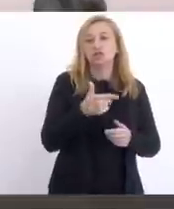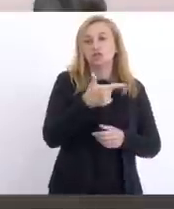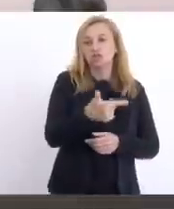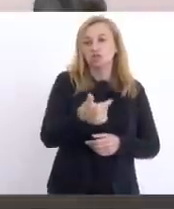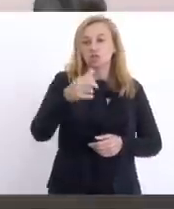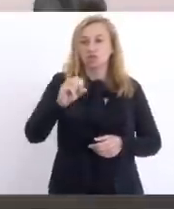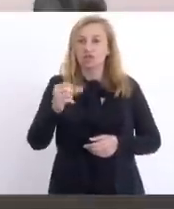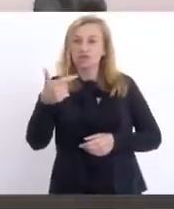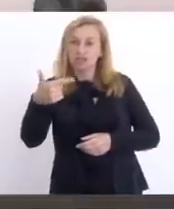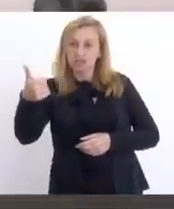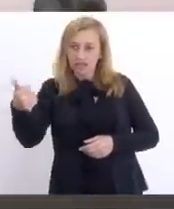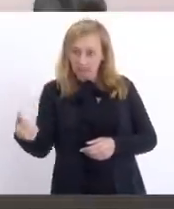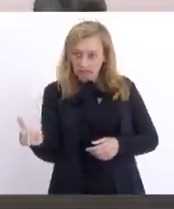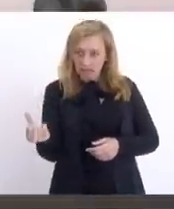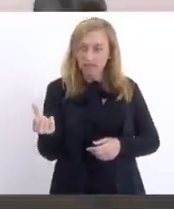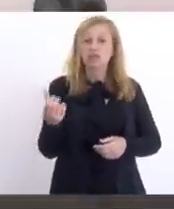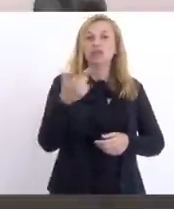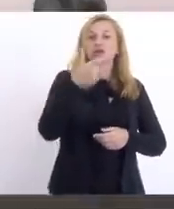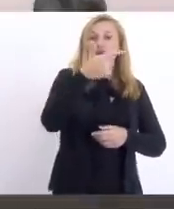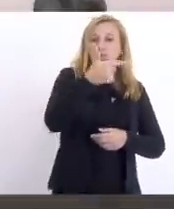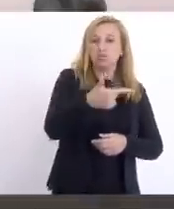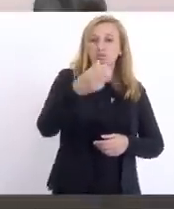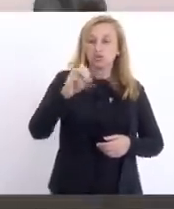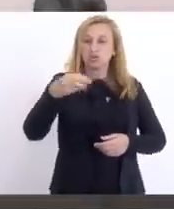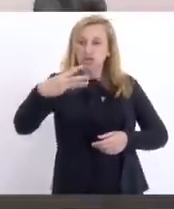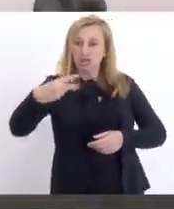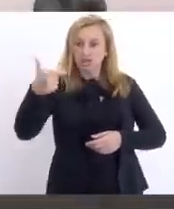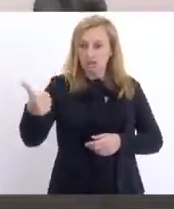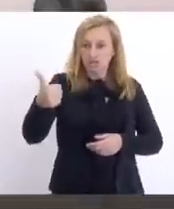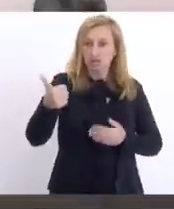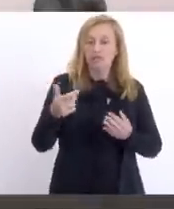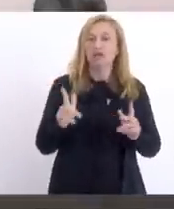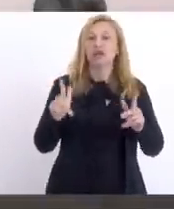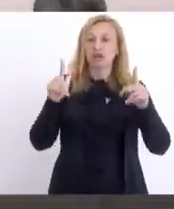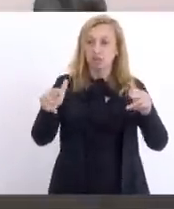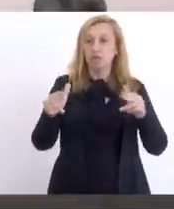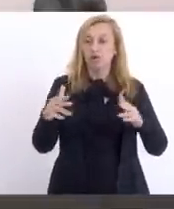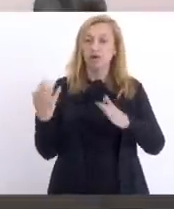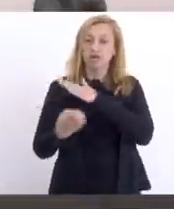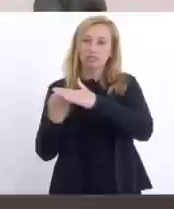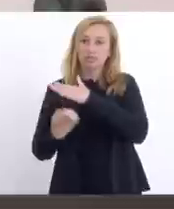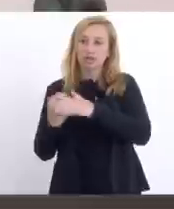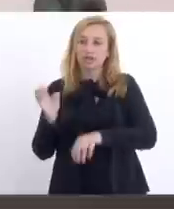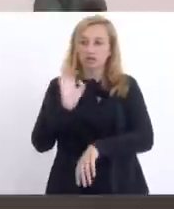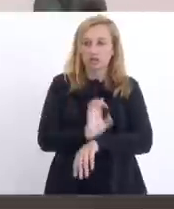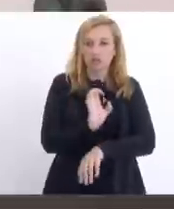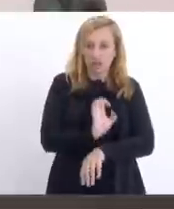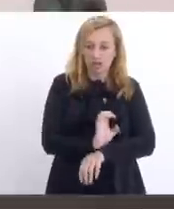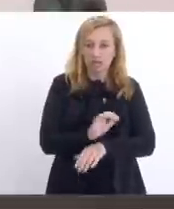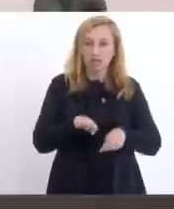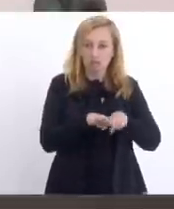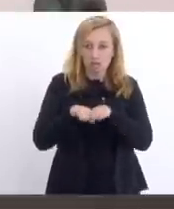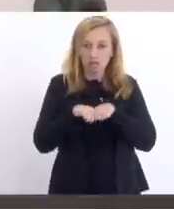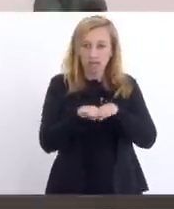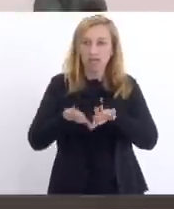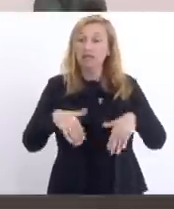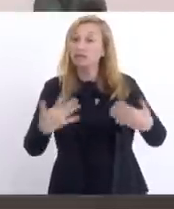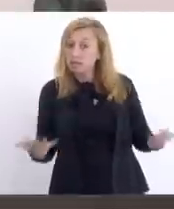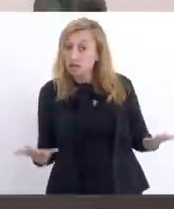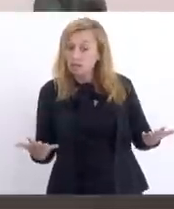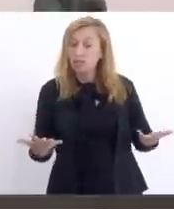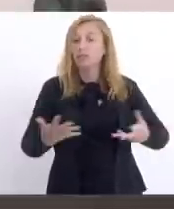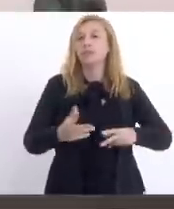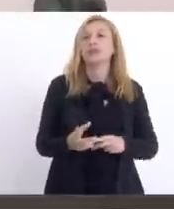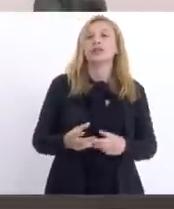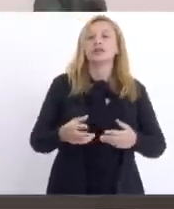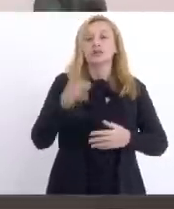2026 para 2032, para ficar igual às demais companhias siderúrgicas do Estado, em condições de igualdade. Então, no caso,